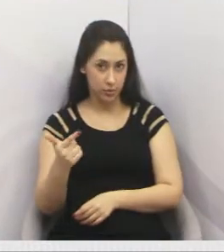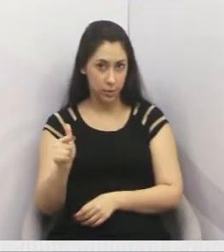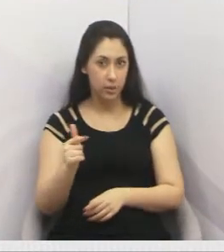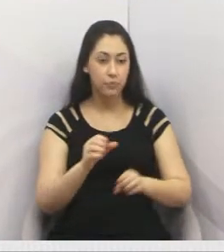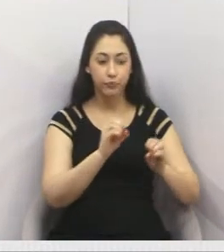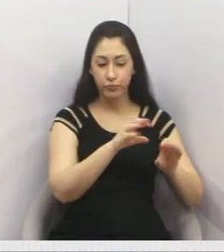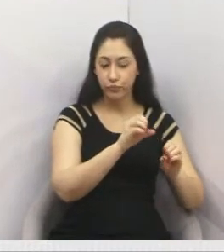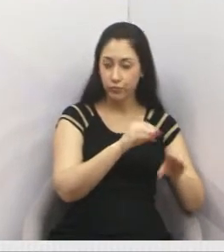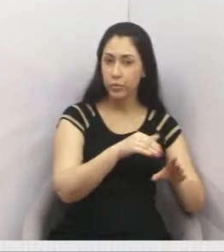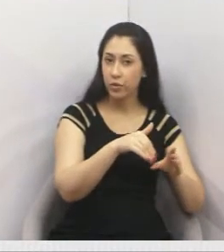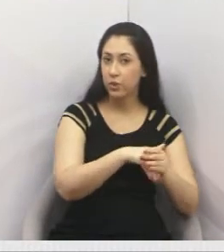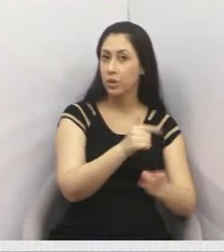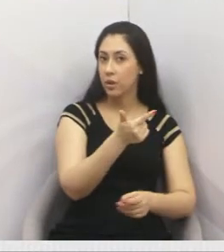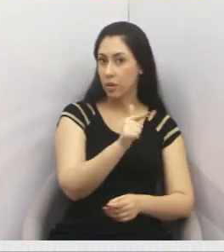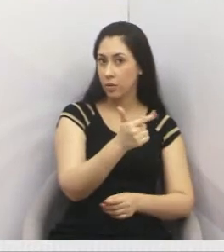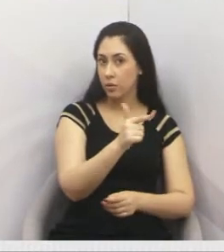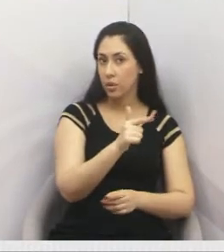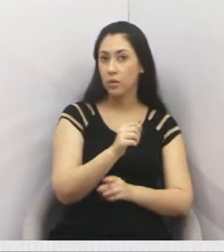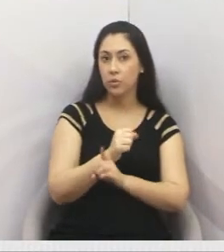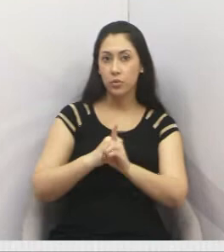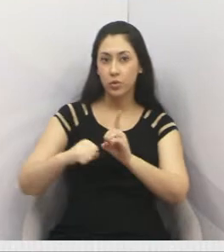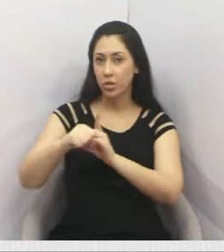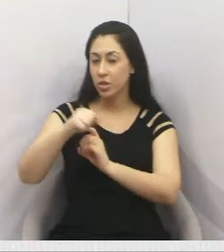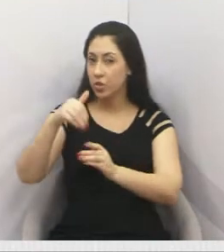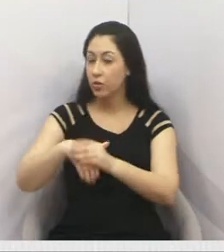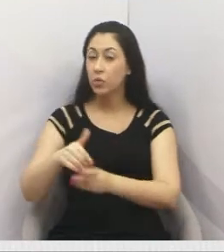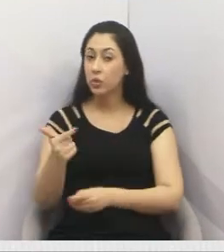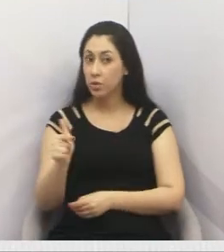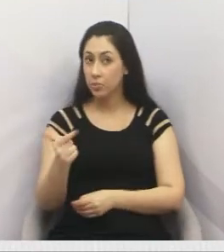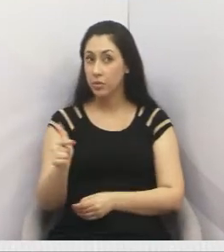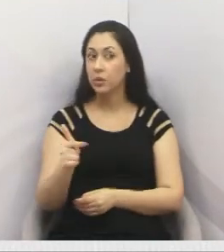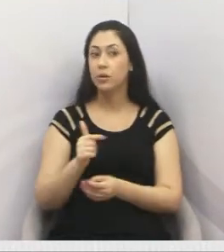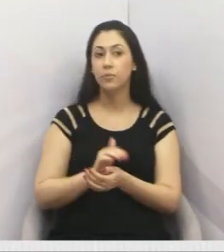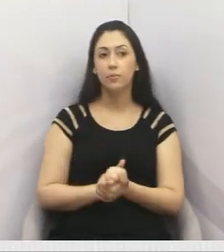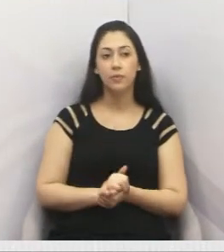entidades acadêmicas em branco e organização da sociedade civil em branco.